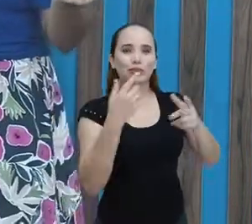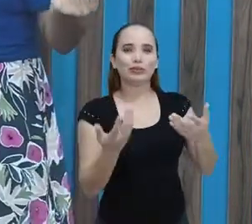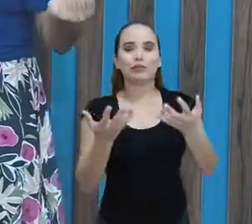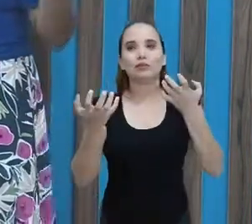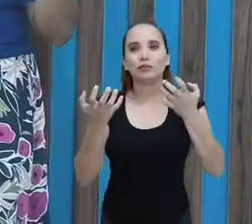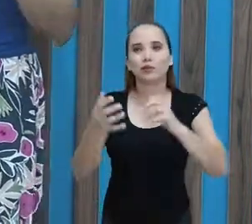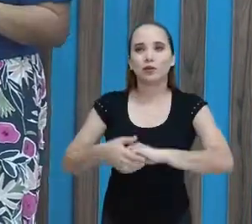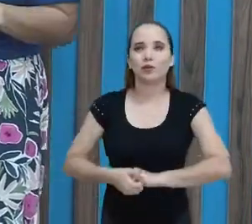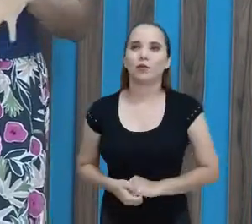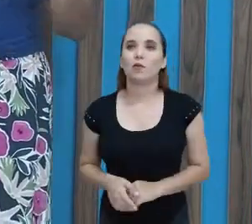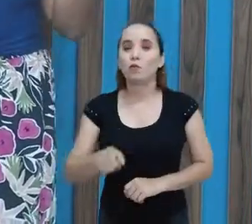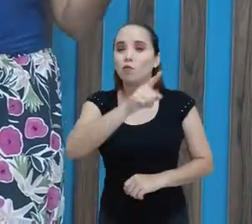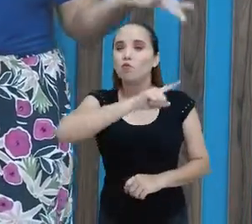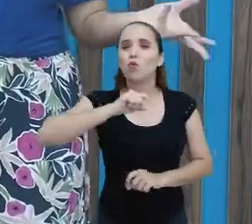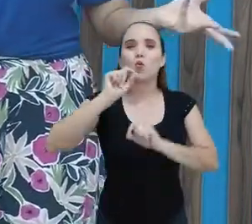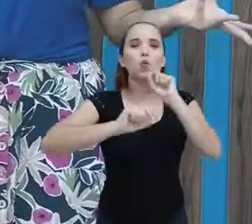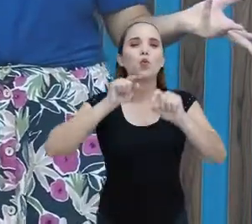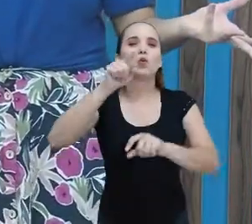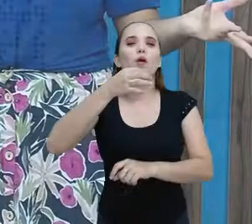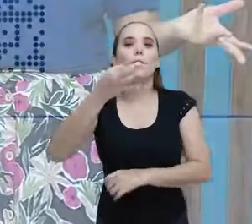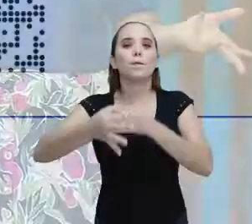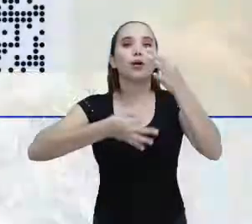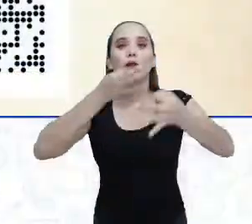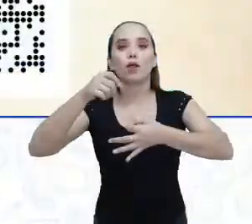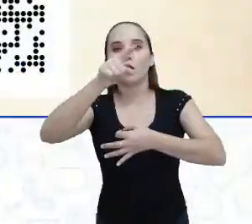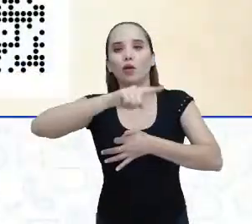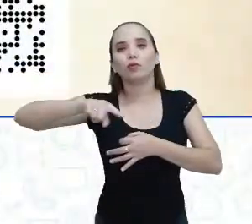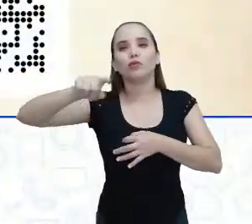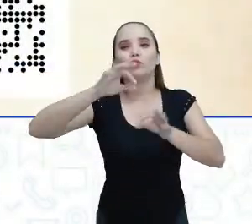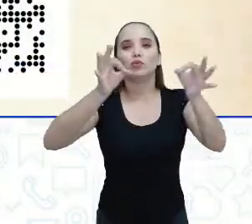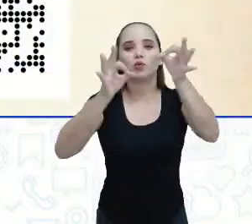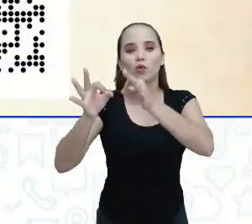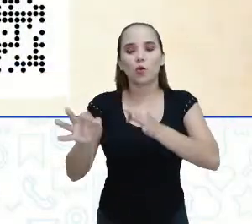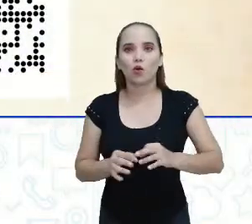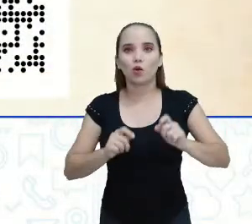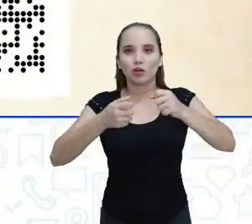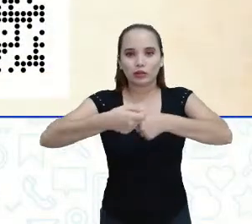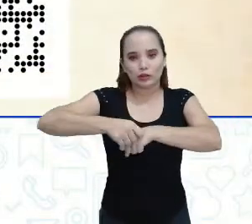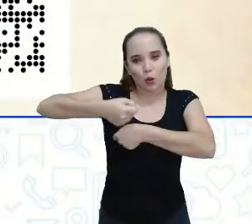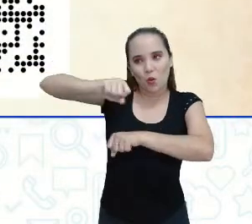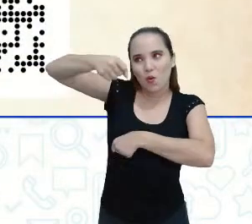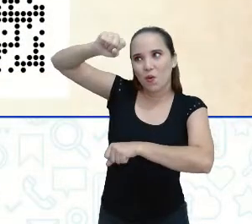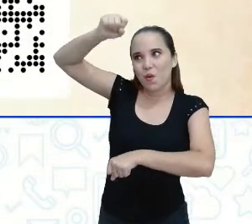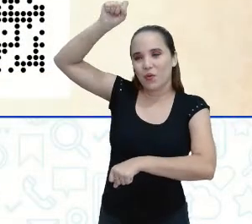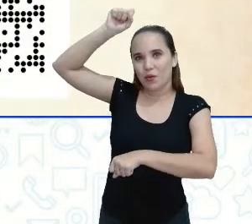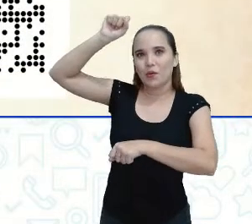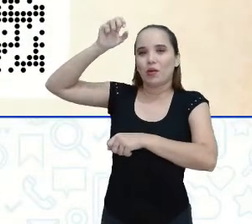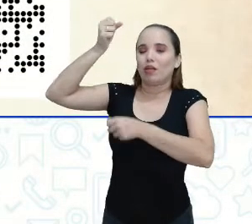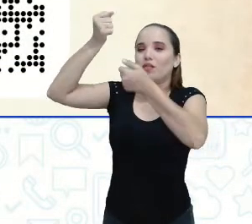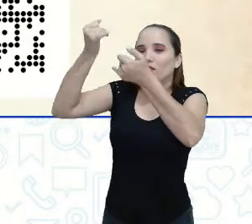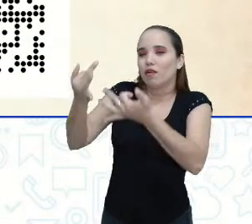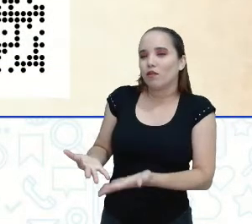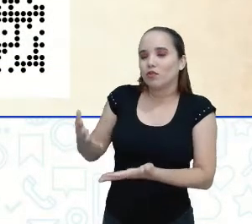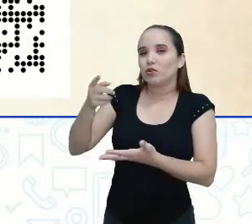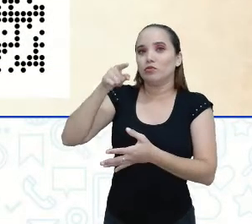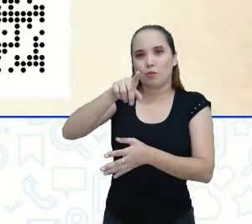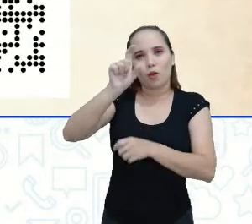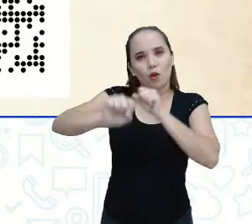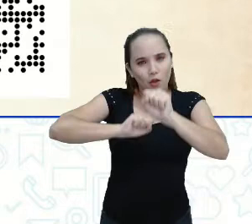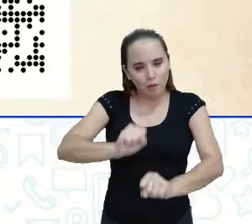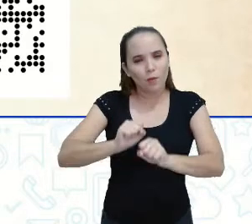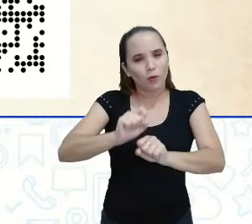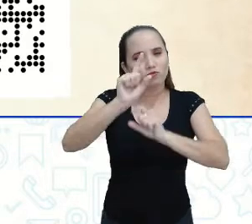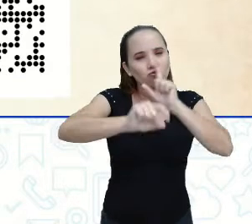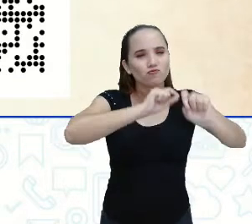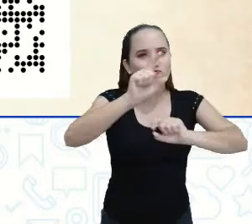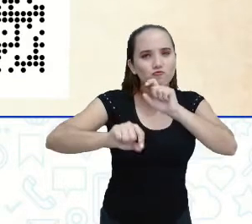vocês, que tal montarmos um mural de descrição? Vocês poderiam escolher um familiar, descrevê-lo de maneira objetiva e